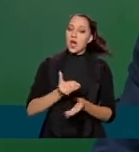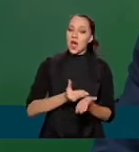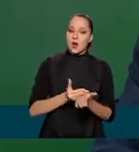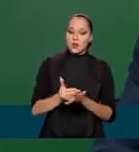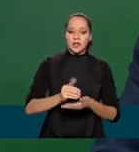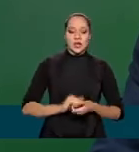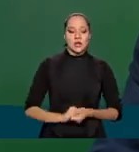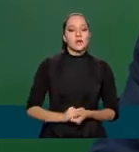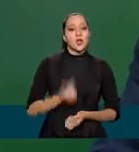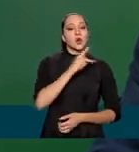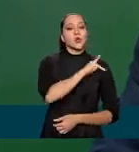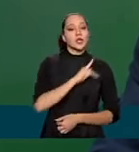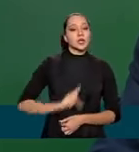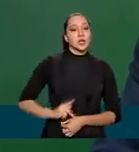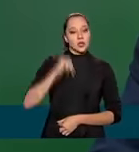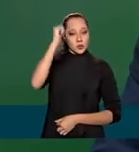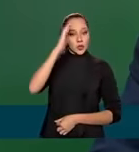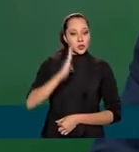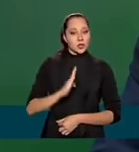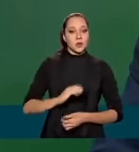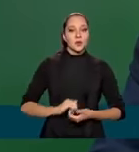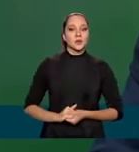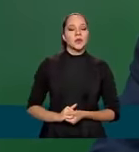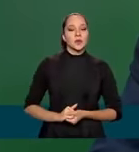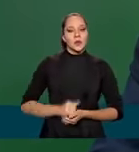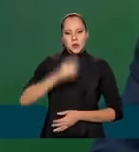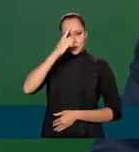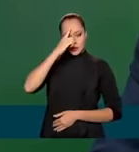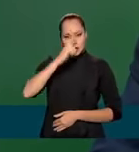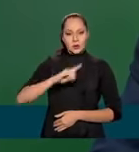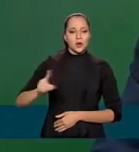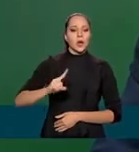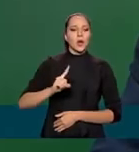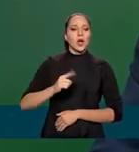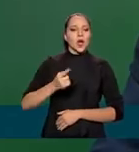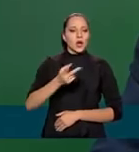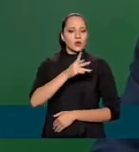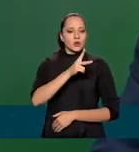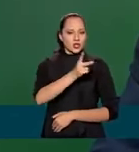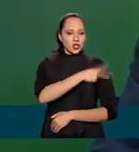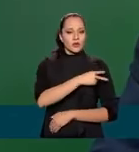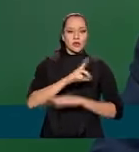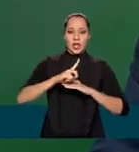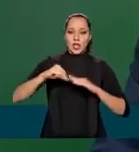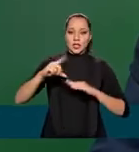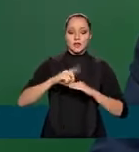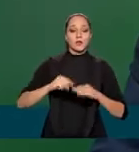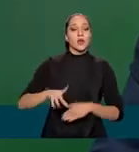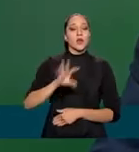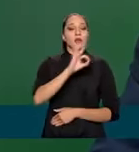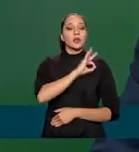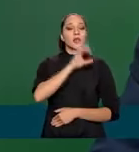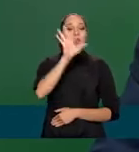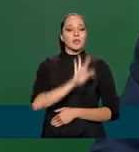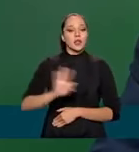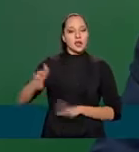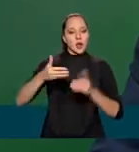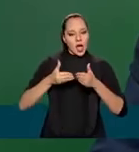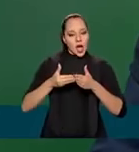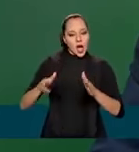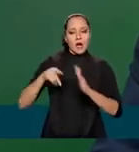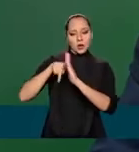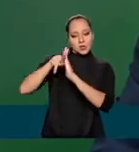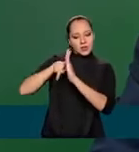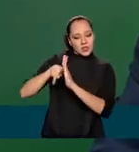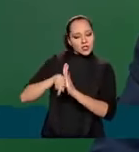começar o show Presidente da República determinou o ministro-chefe da casa civil que a polícia federal abra uma